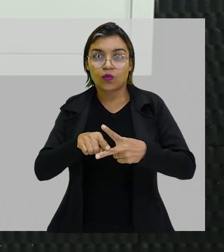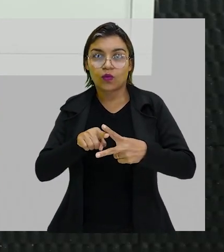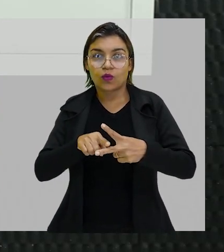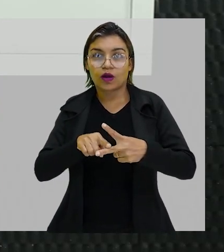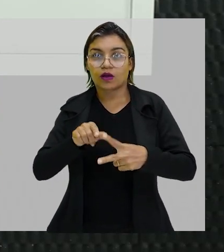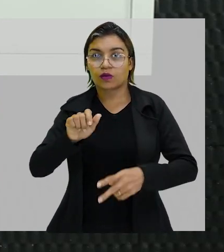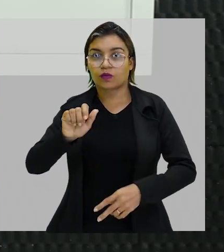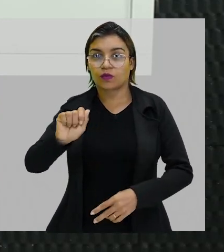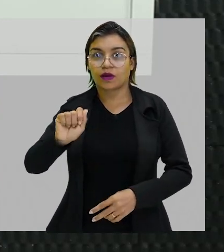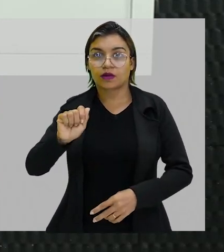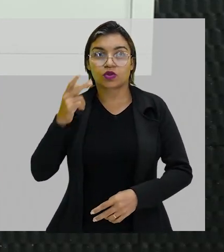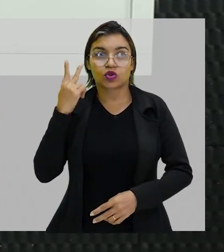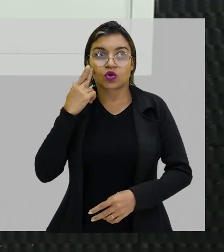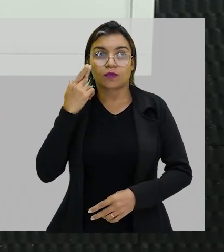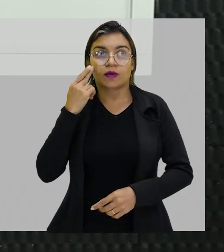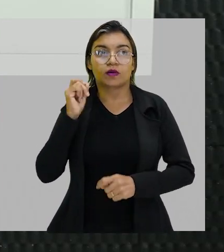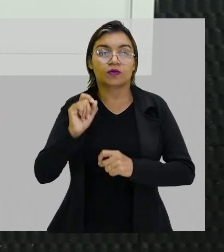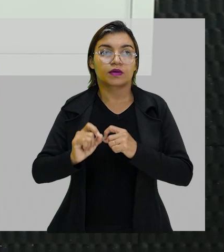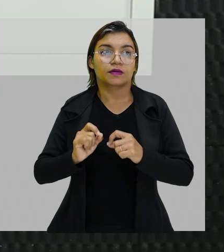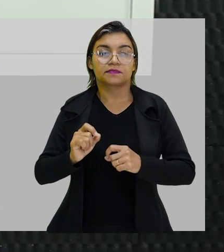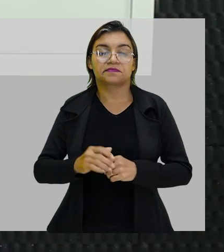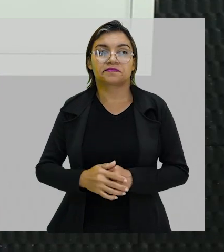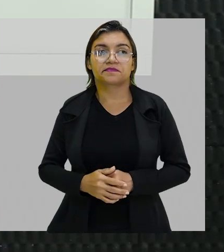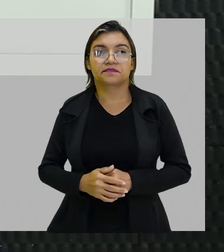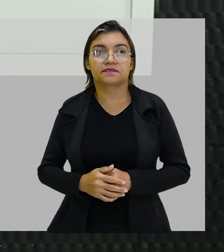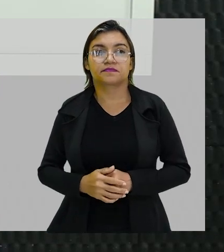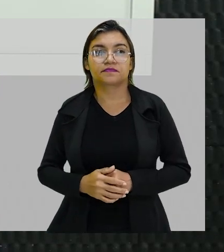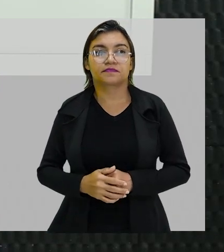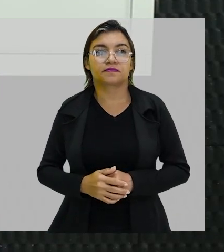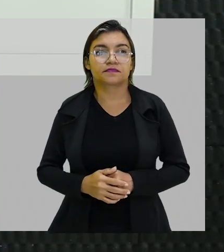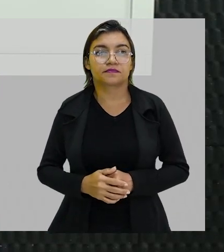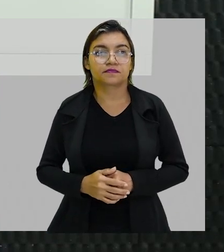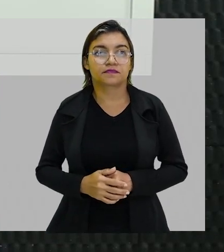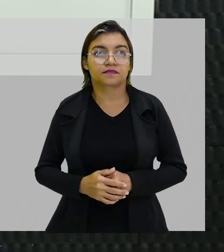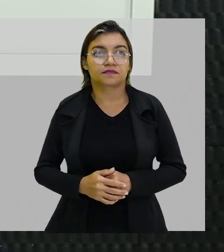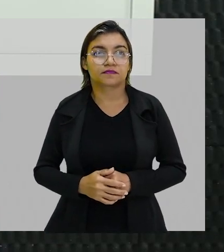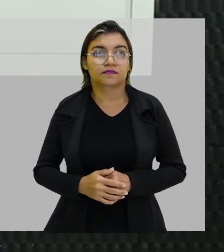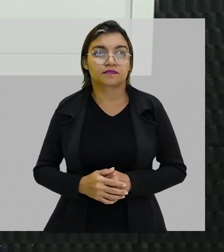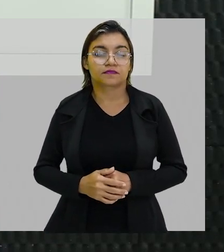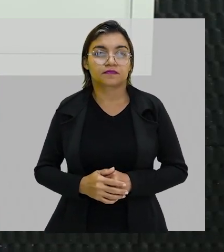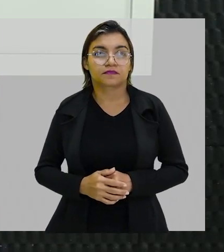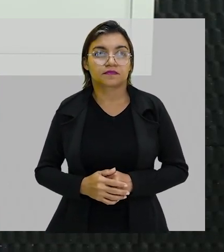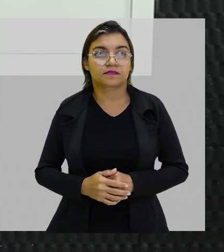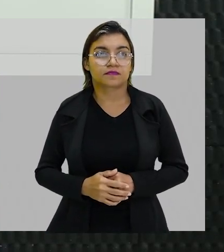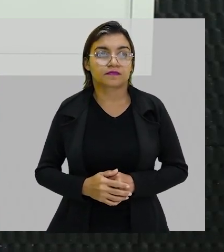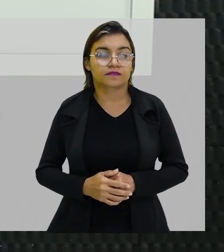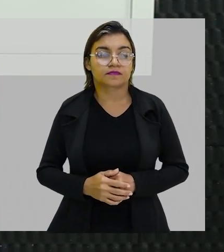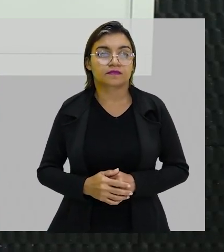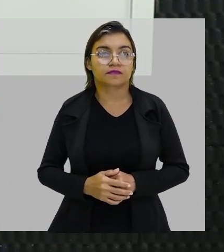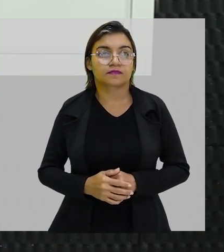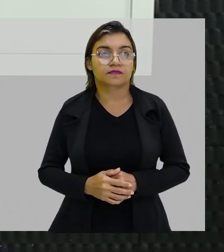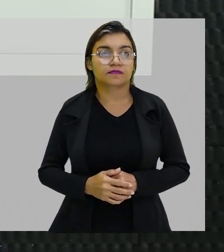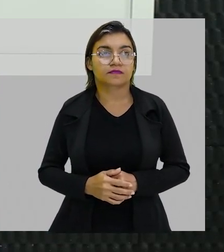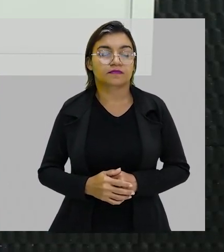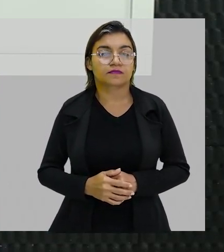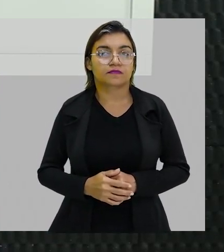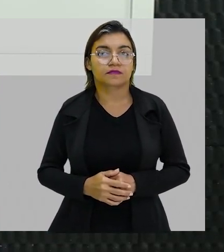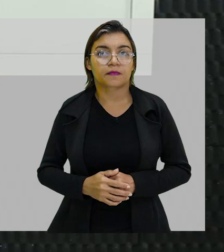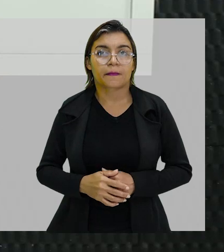o ângulo normal, ele vai estar apontando numa certa